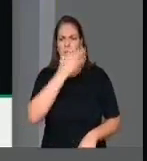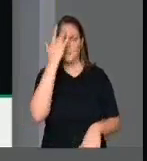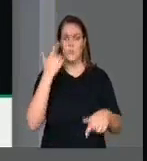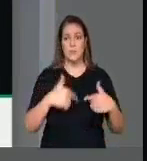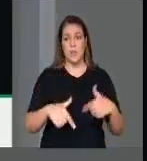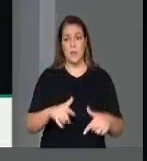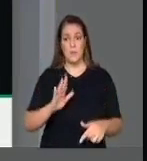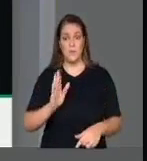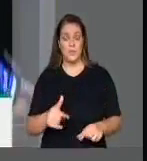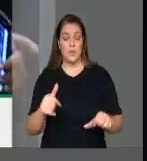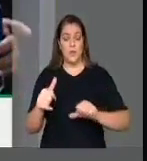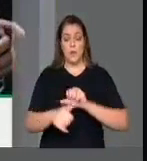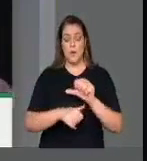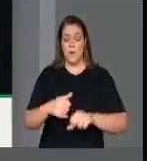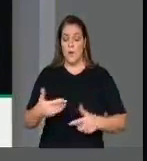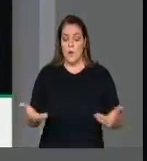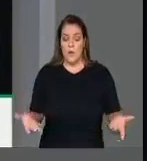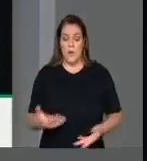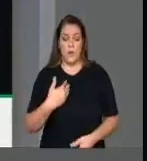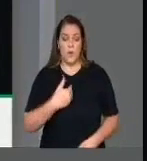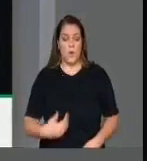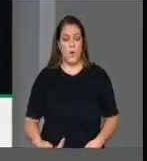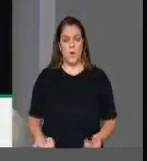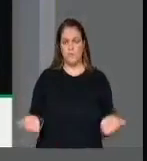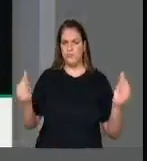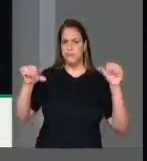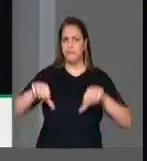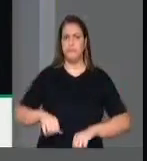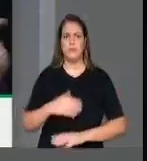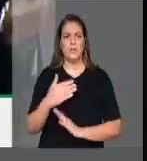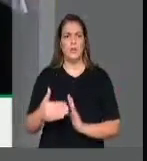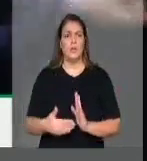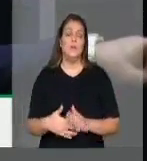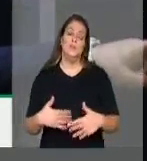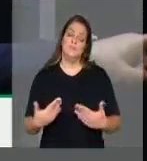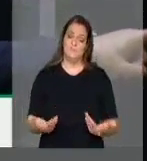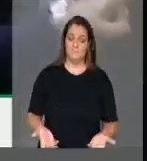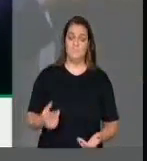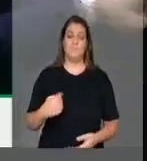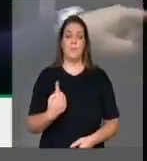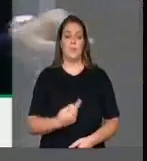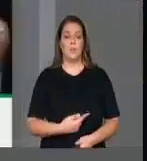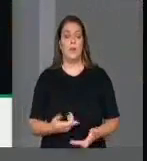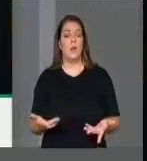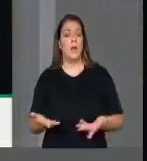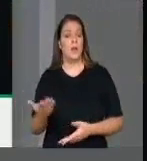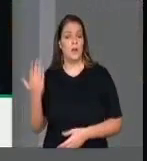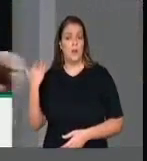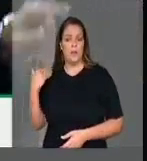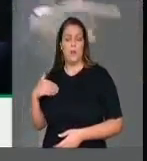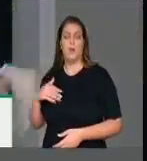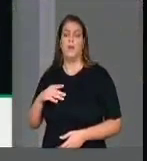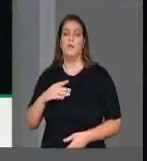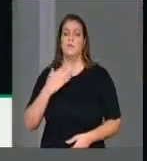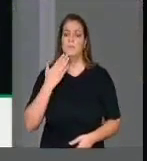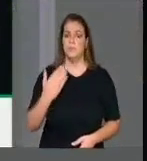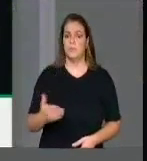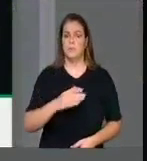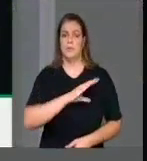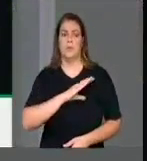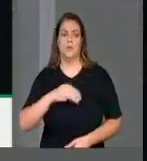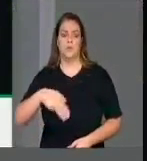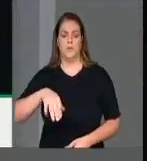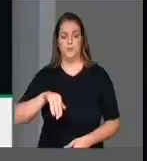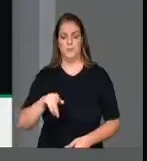com a reforma trabalhista, é um governo entreguista. Por isso, nós fizemos agora um requerimento na Comissão de